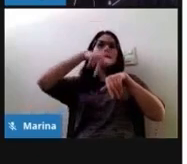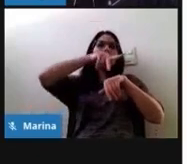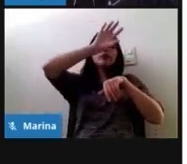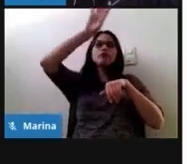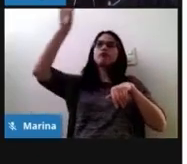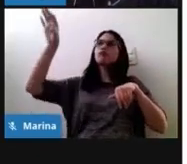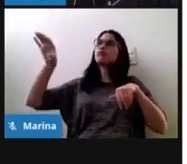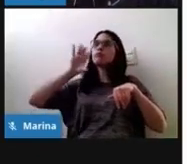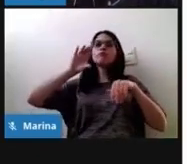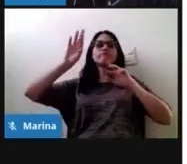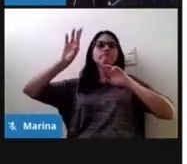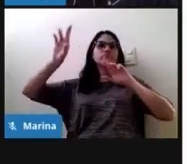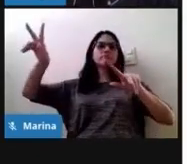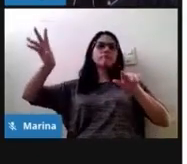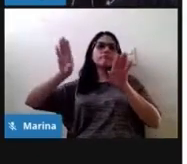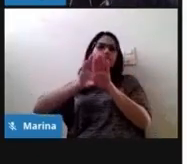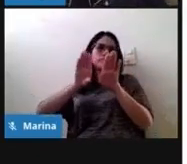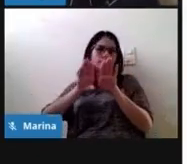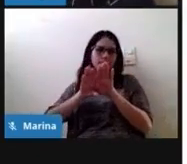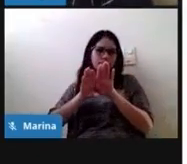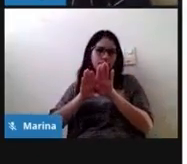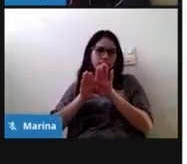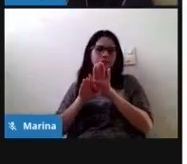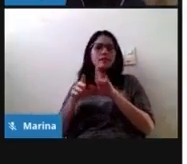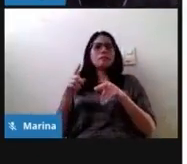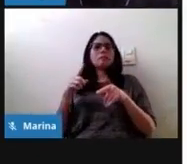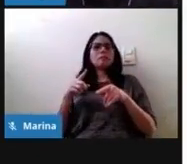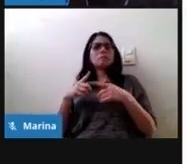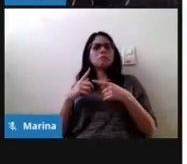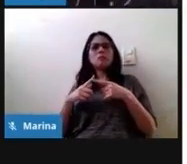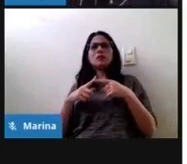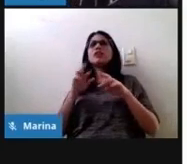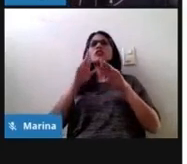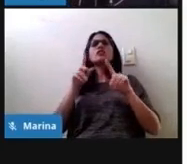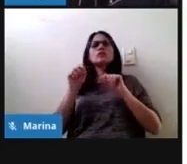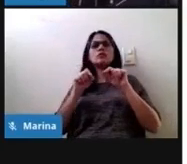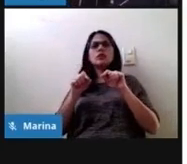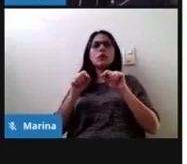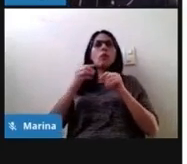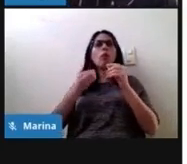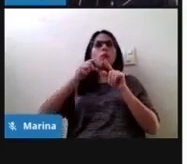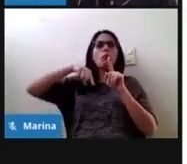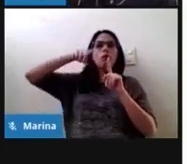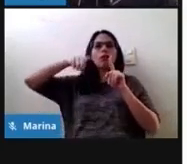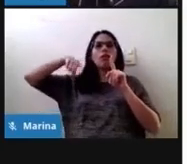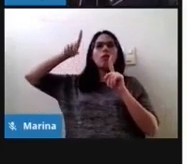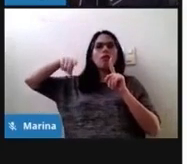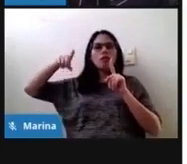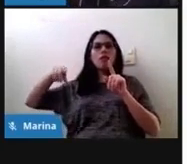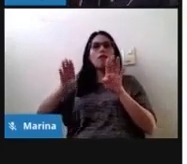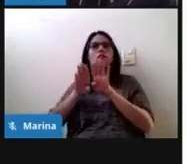com, tanto em relação ao tempo, quanto também em relação ao ritmo dessas variações.